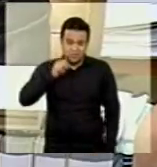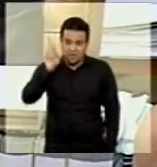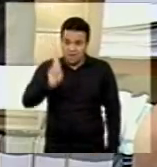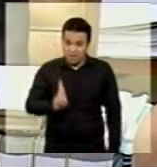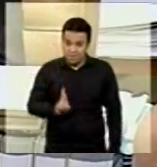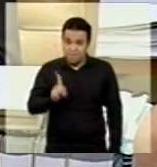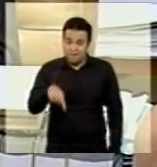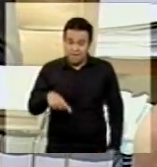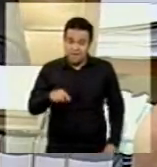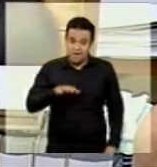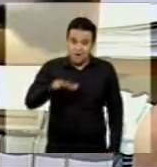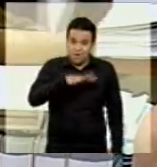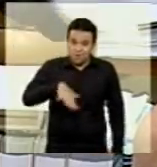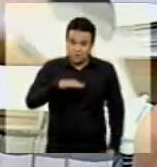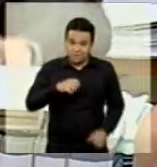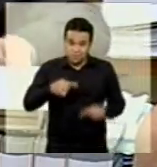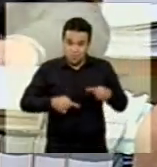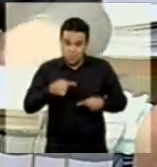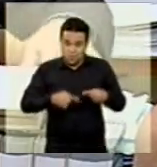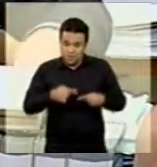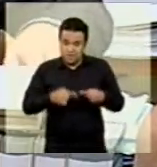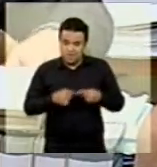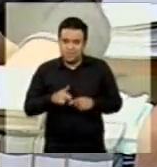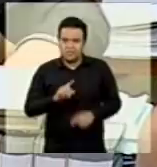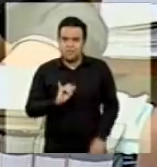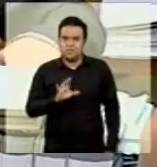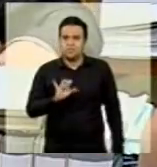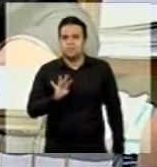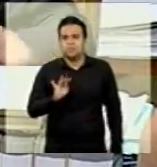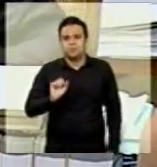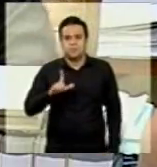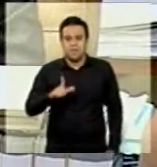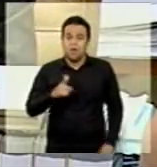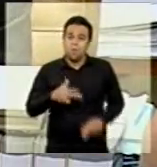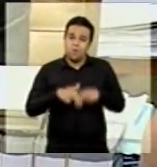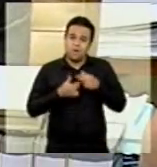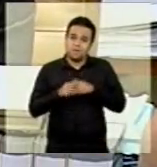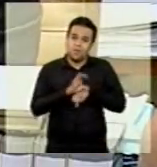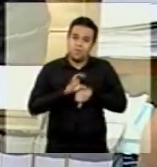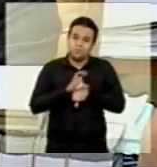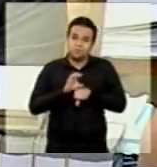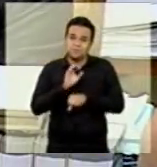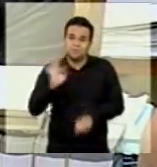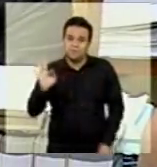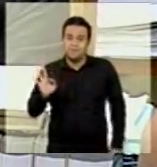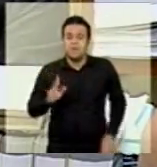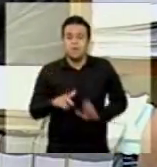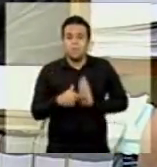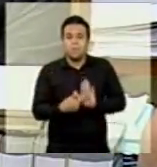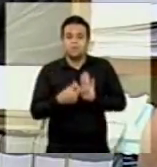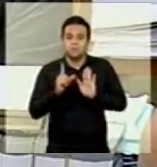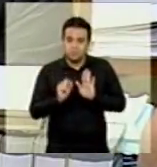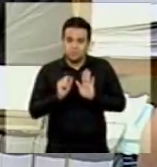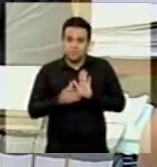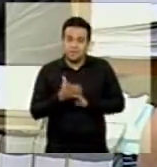contexto político-institucional emergente de nossa carta política, impõe-se reconhecer, até mesmo como